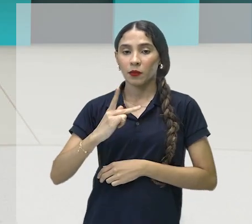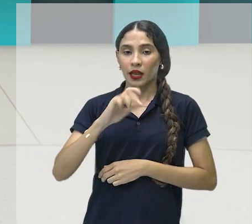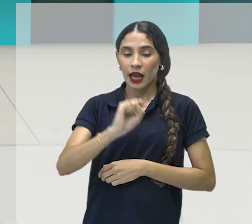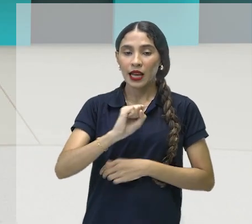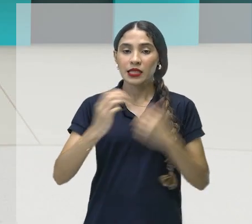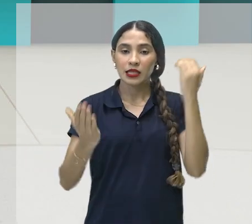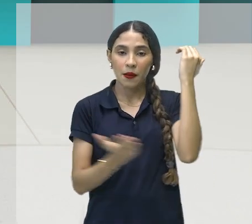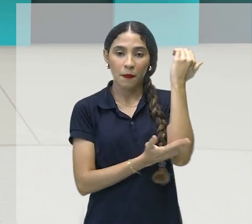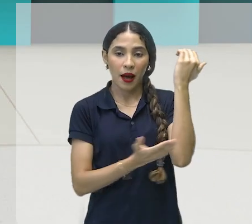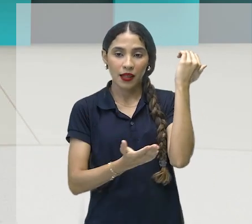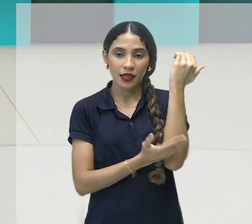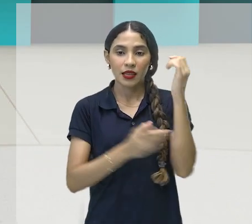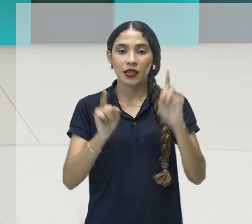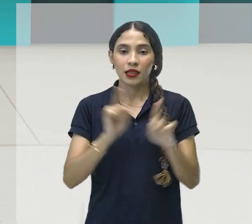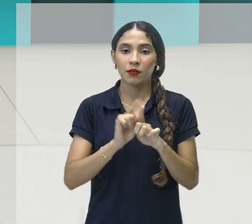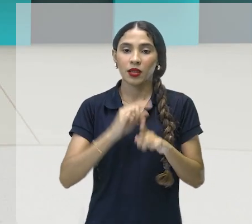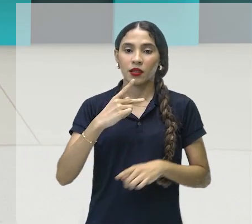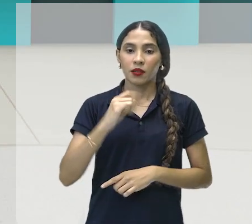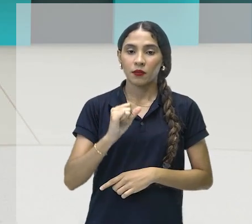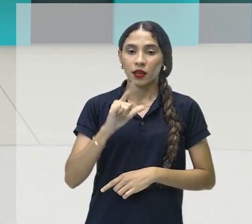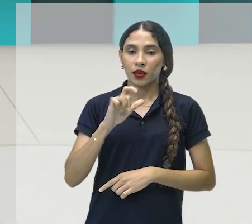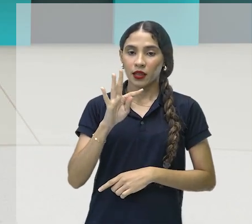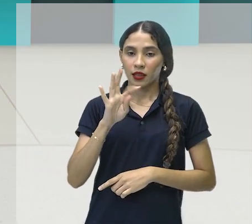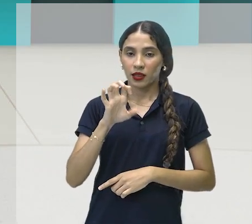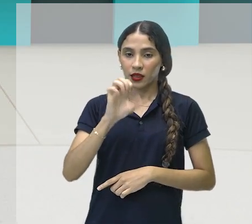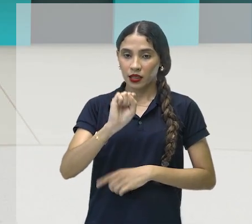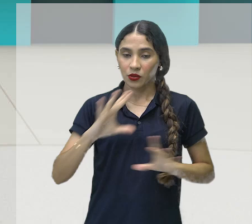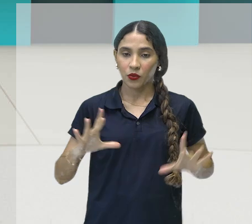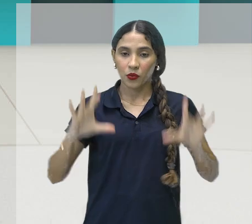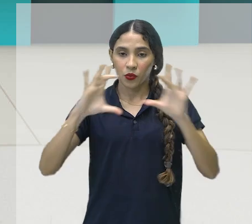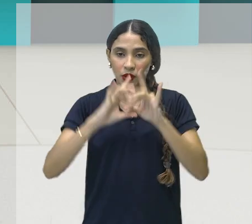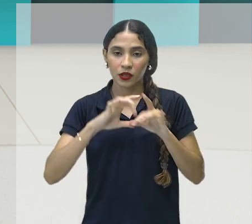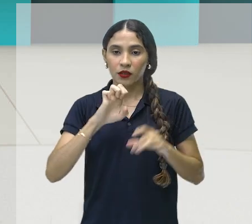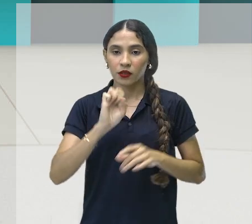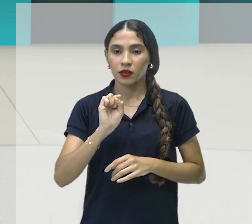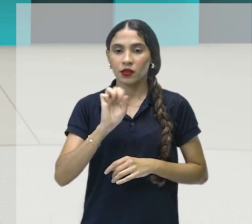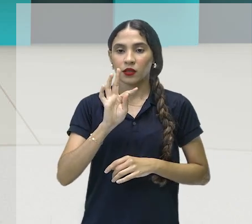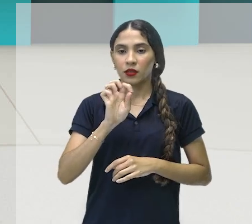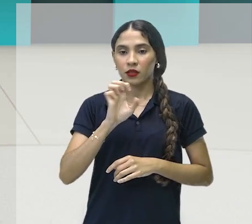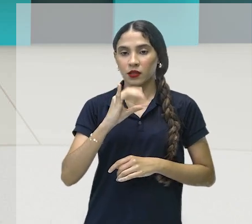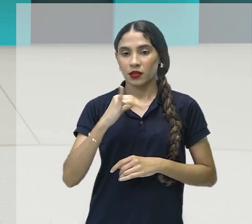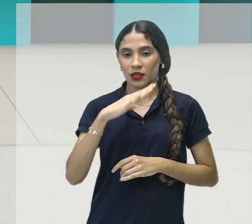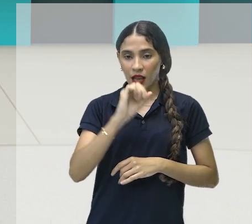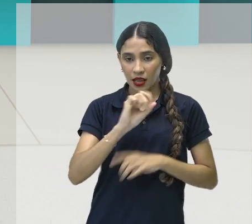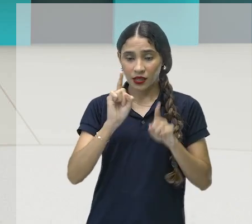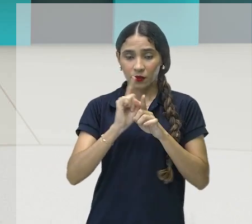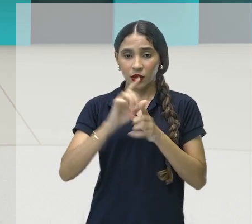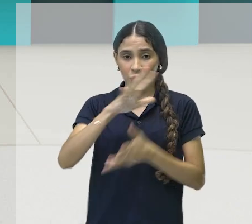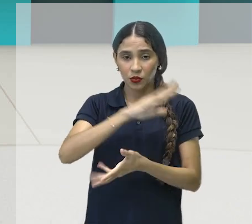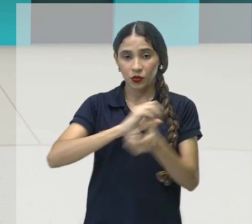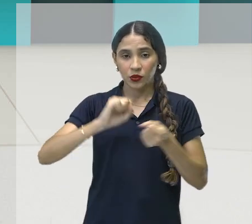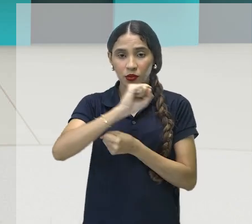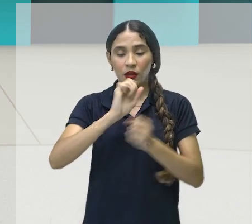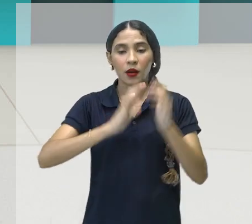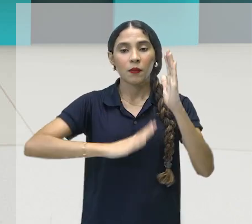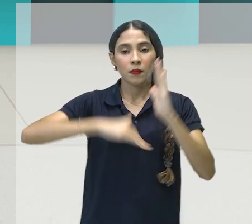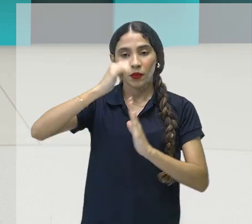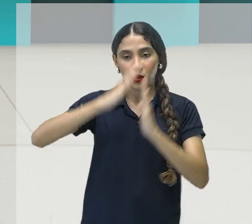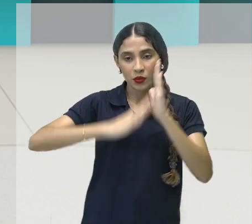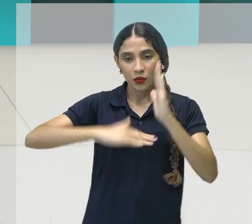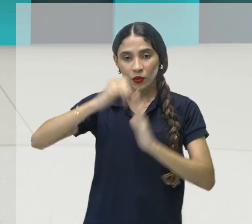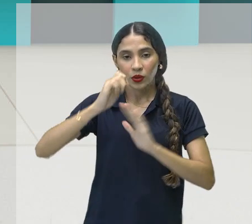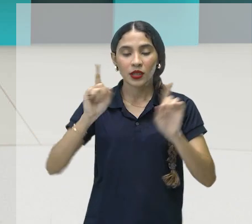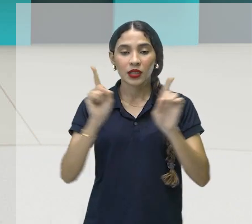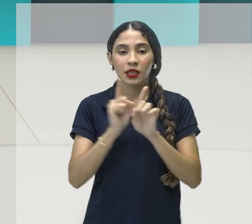EPS, madeira e pallets, unindo estética e sustentabilidade com